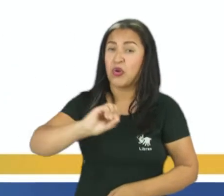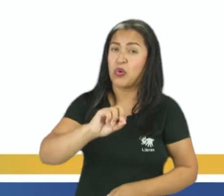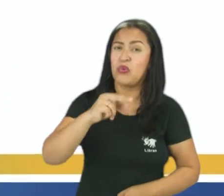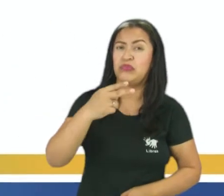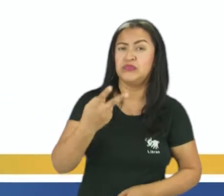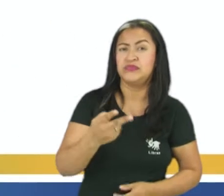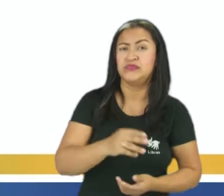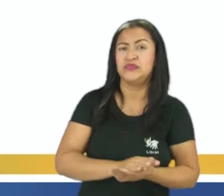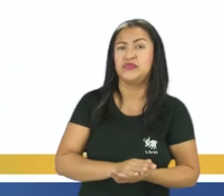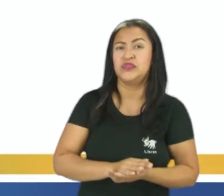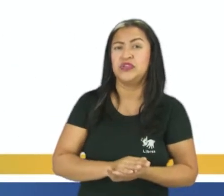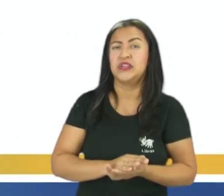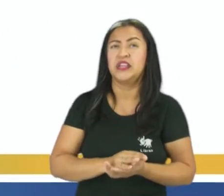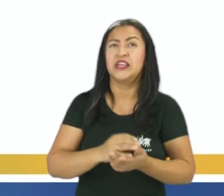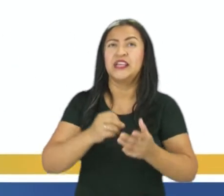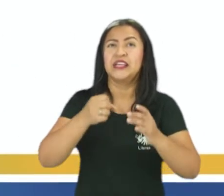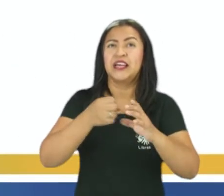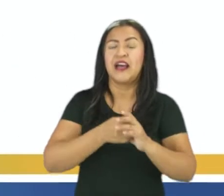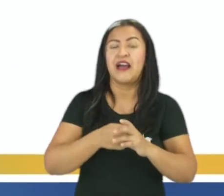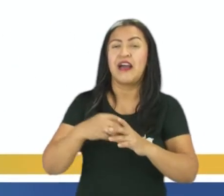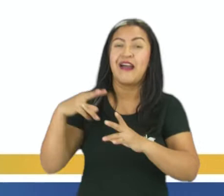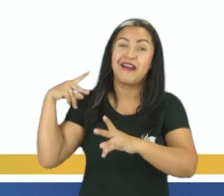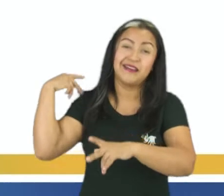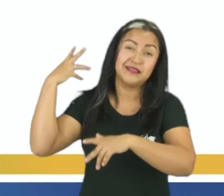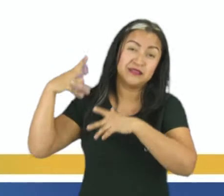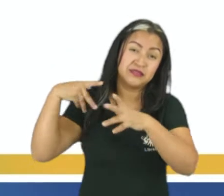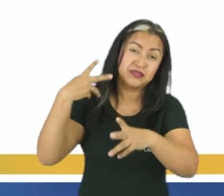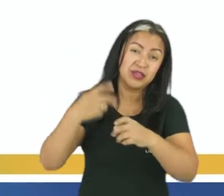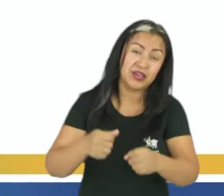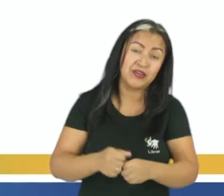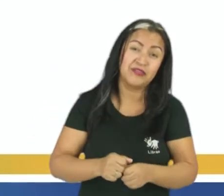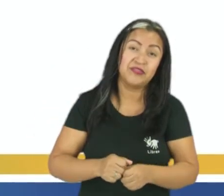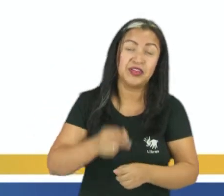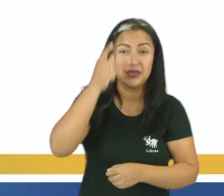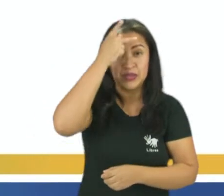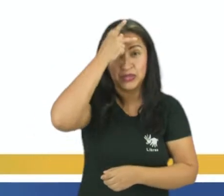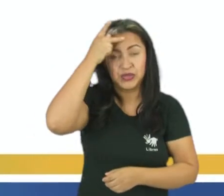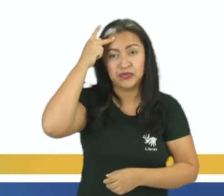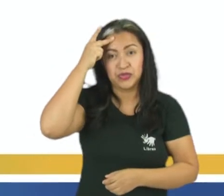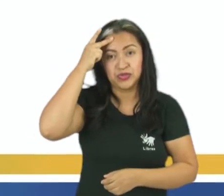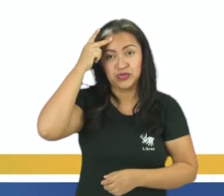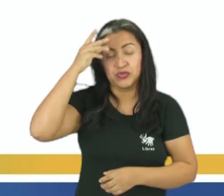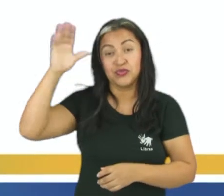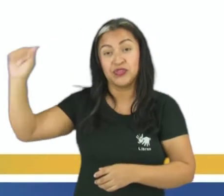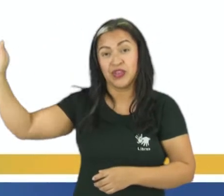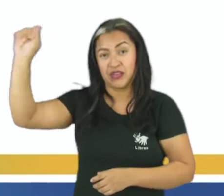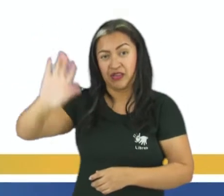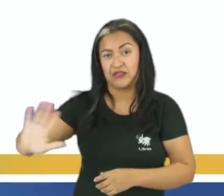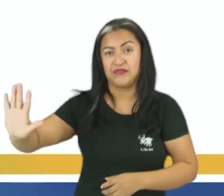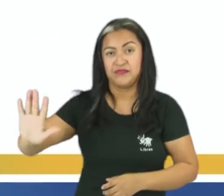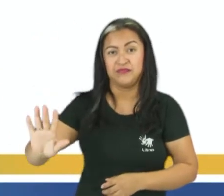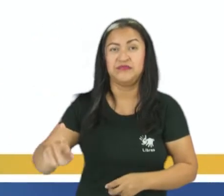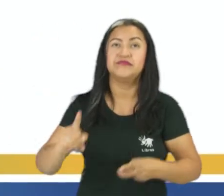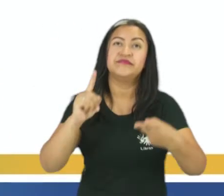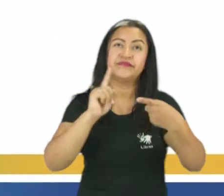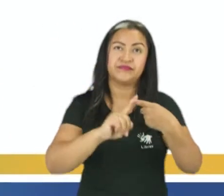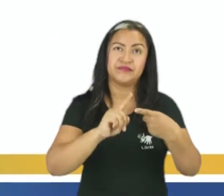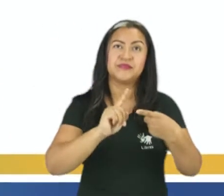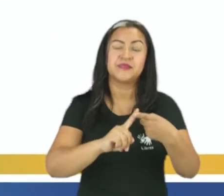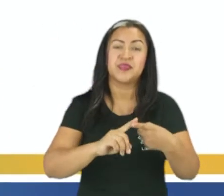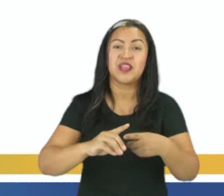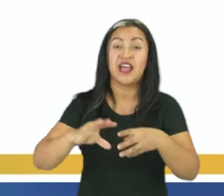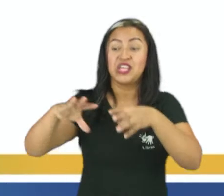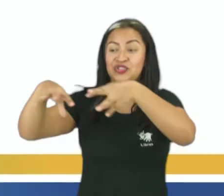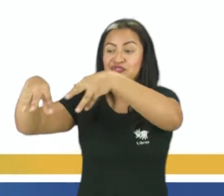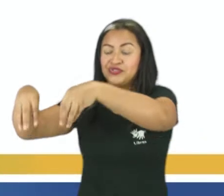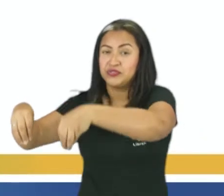que traçam a sua ascendência a habitantes naturais da África. Isso inclui os membros da